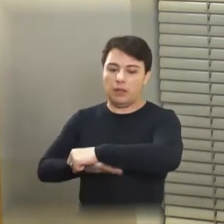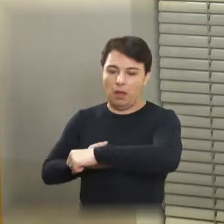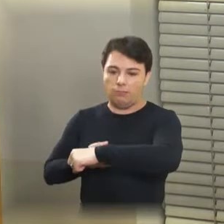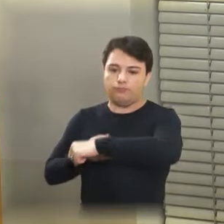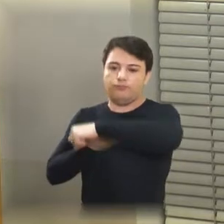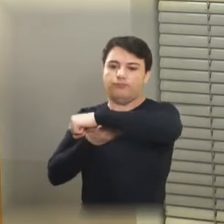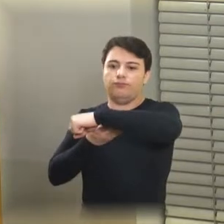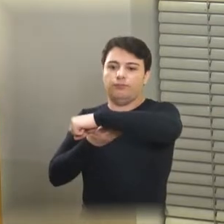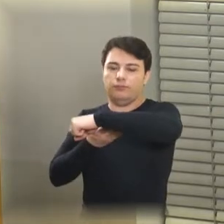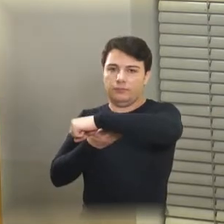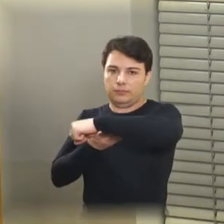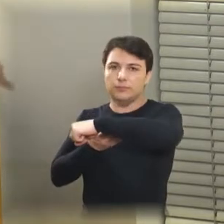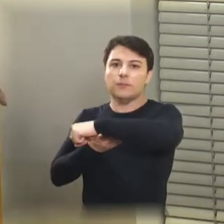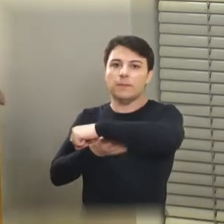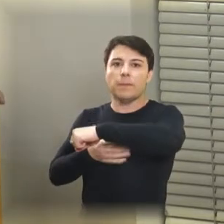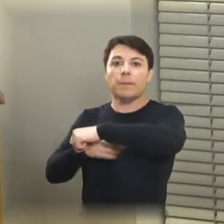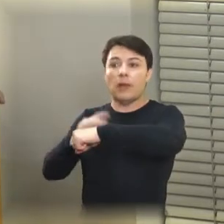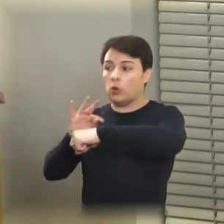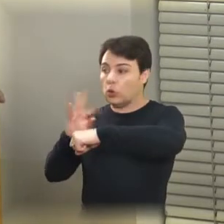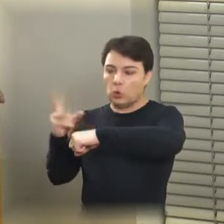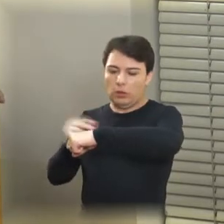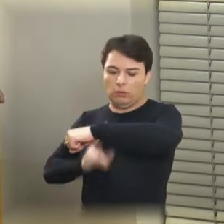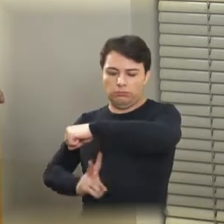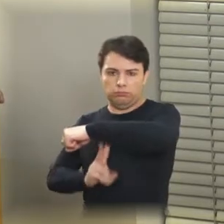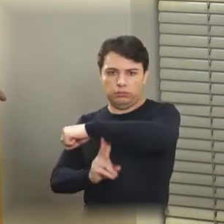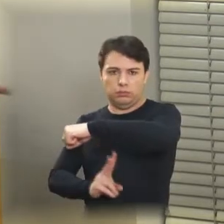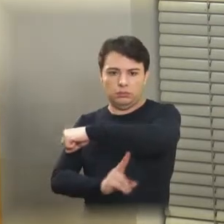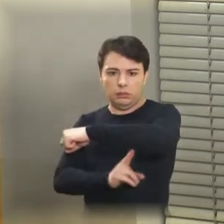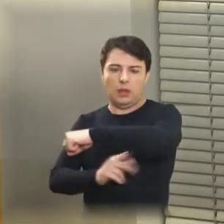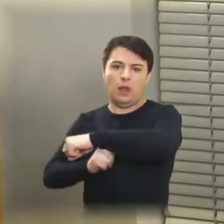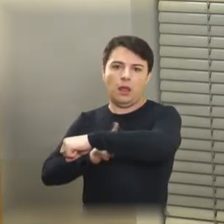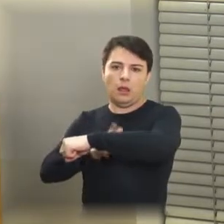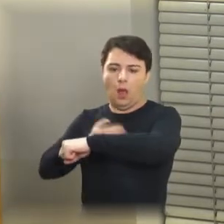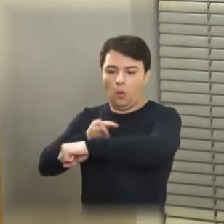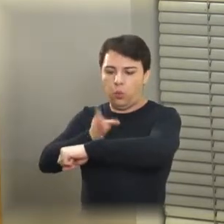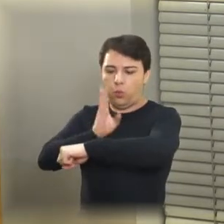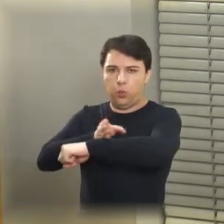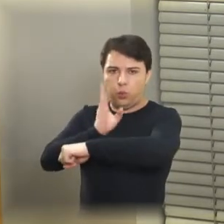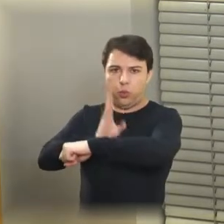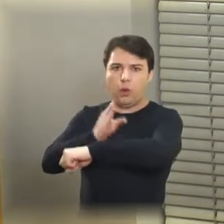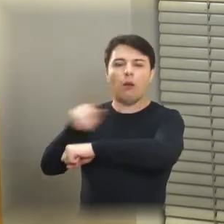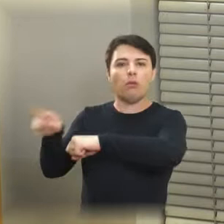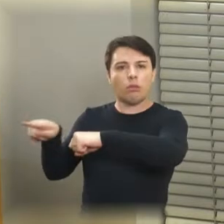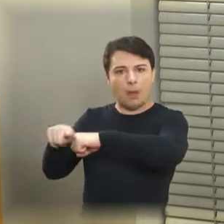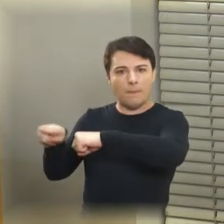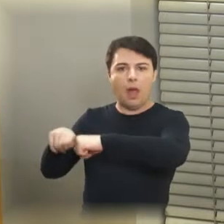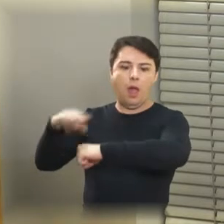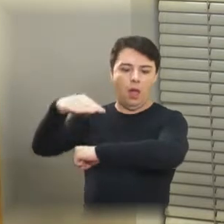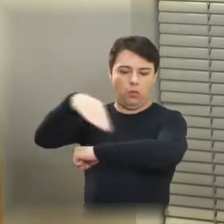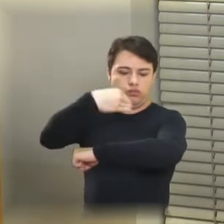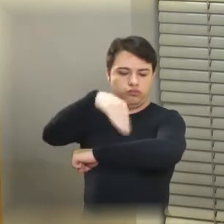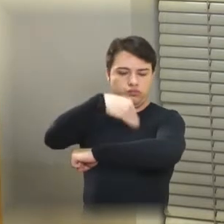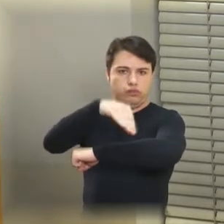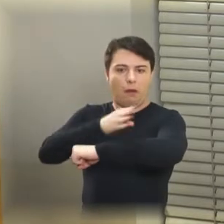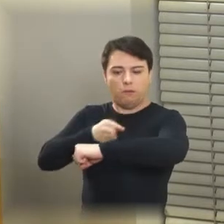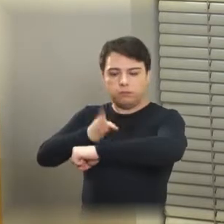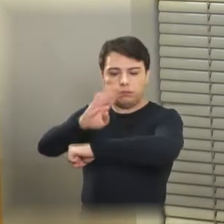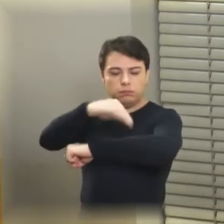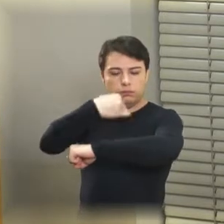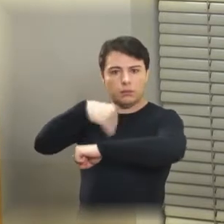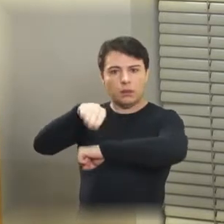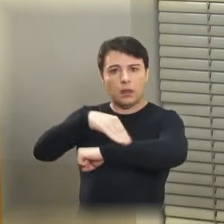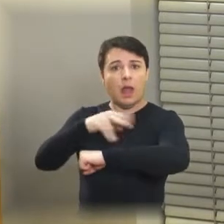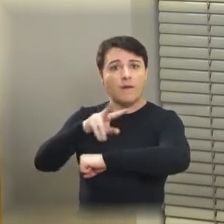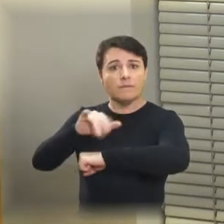fazer todo um sistema, porque ali Mário Ananias desce, tudo conflui lá, e vai aumentar cada vez